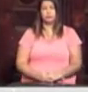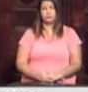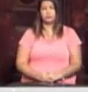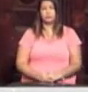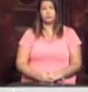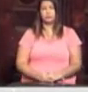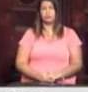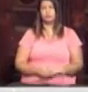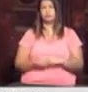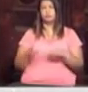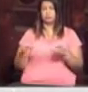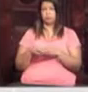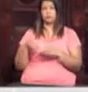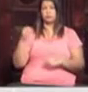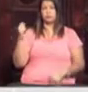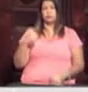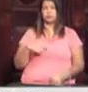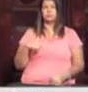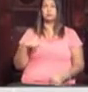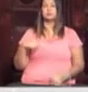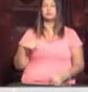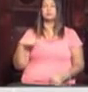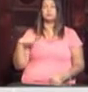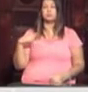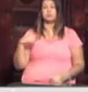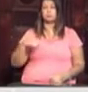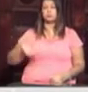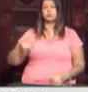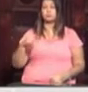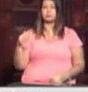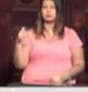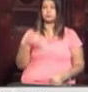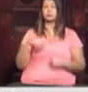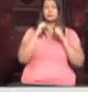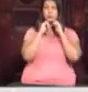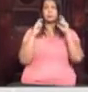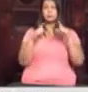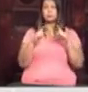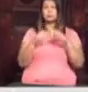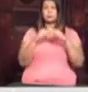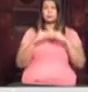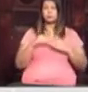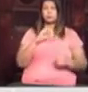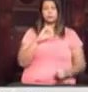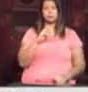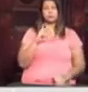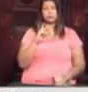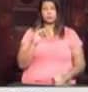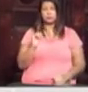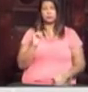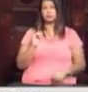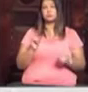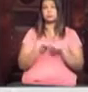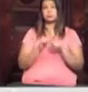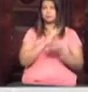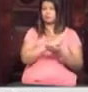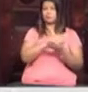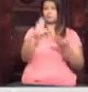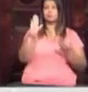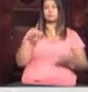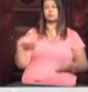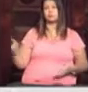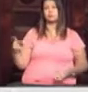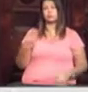A bancada do PSOL tem aqui nessa casa um pedido de CPI, um pedido de impeachment do governador, que